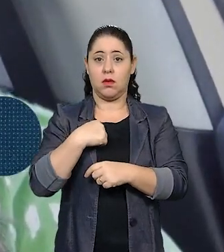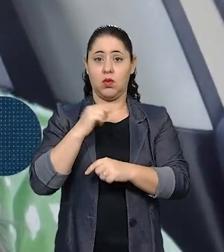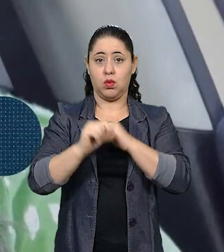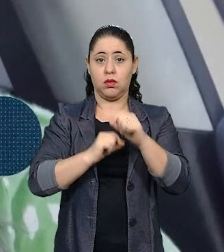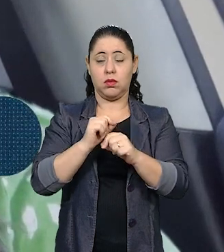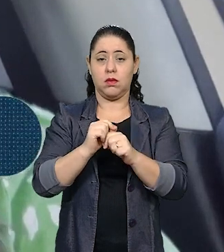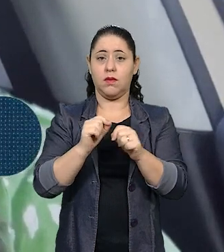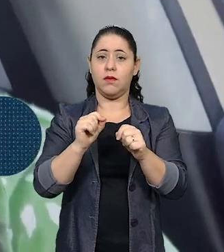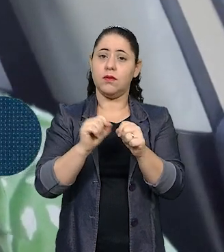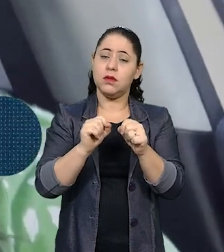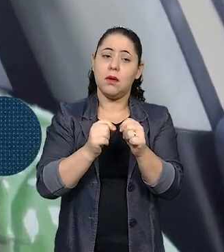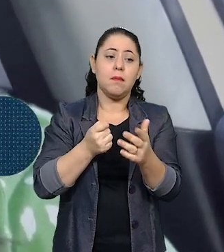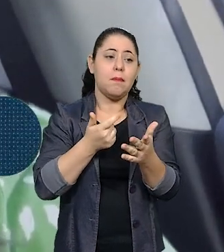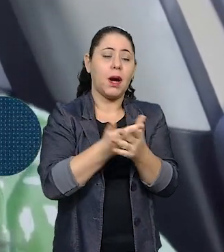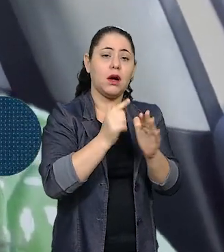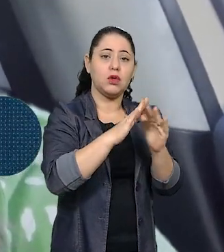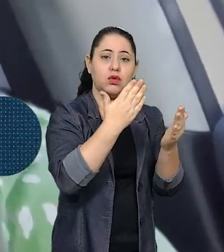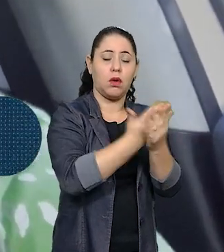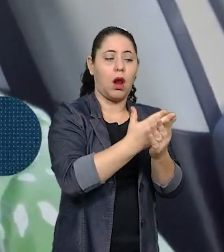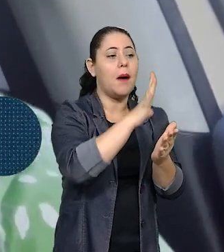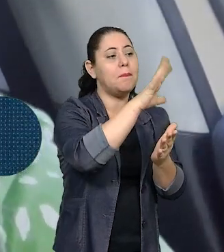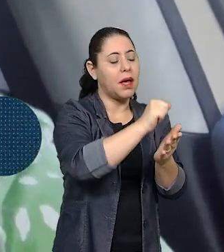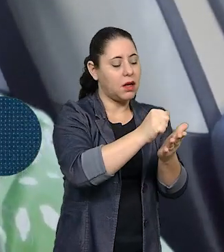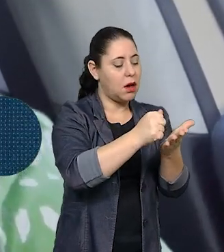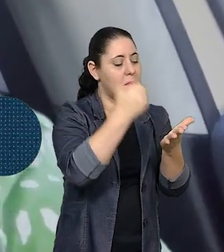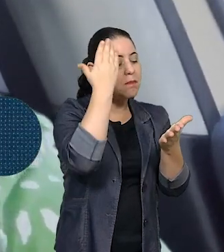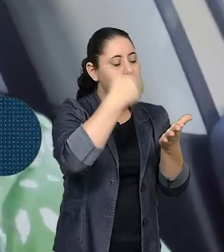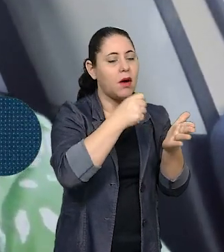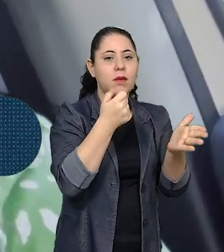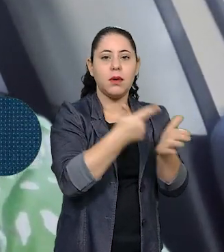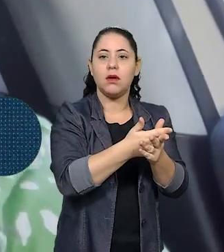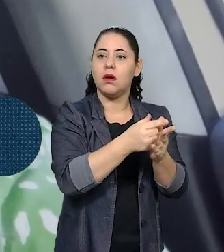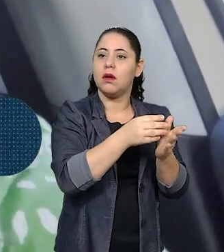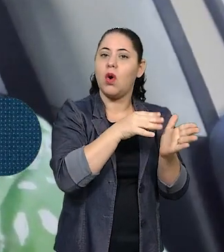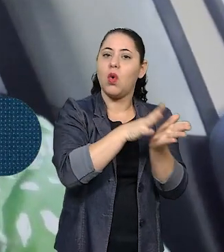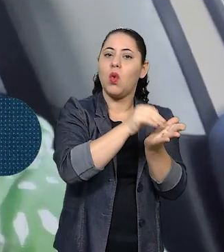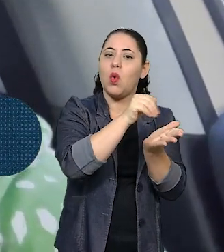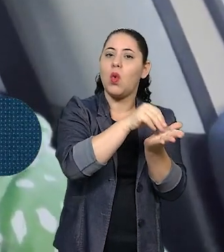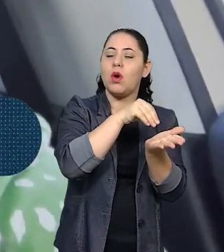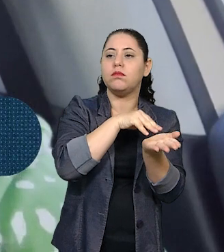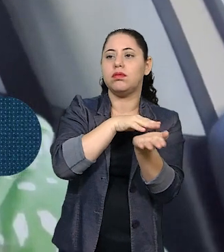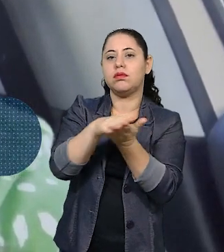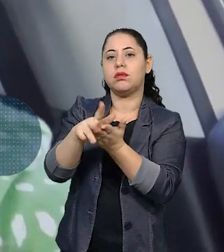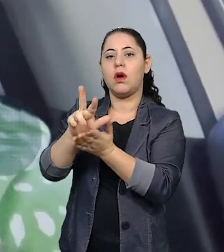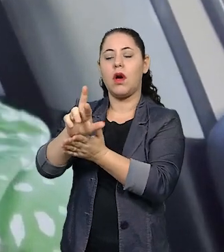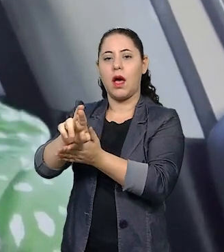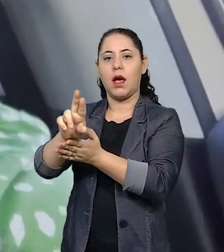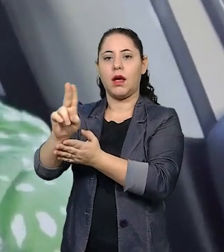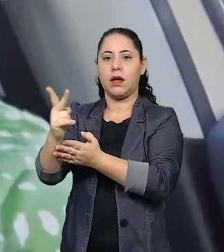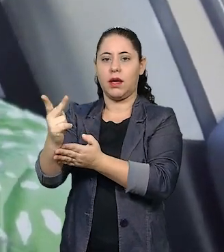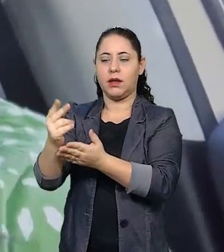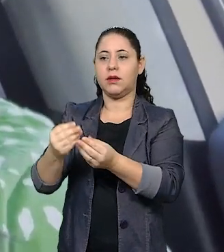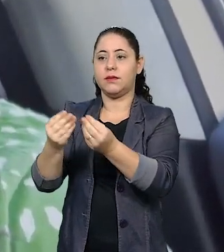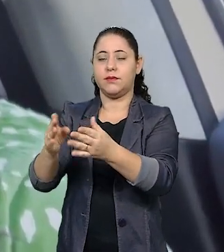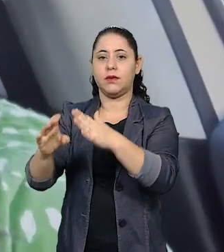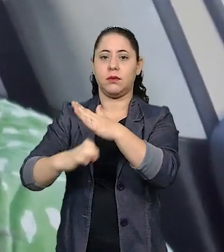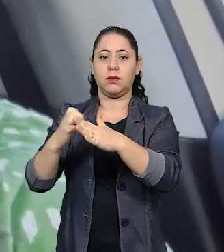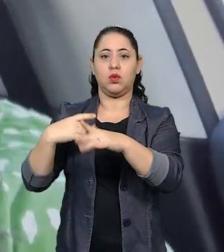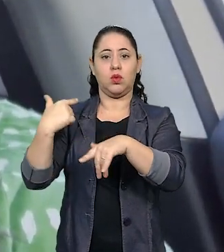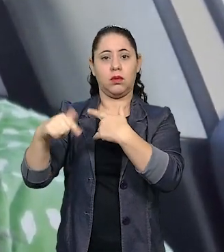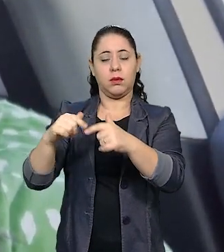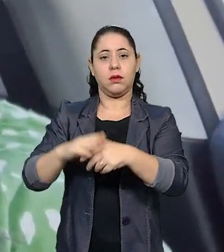né? E era algo simples de se fazer. A gente fazia o pagamento da